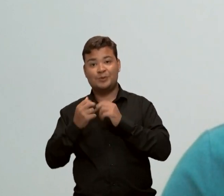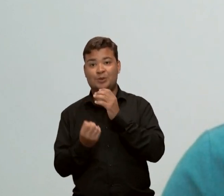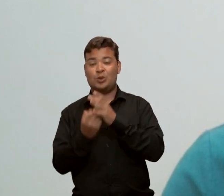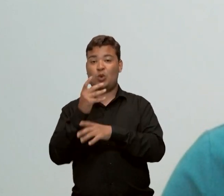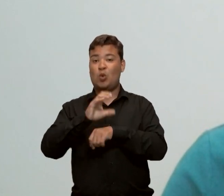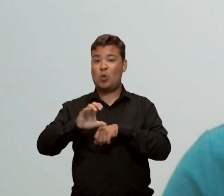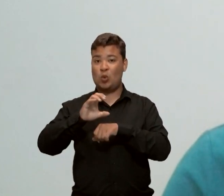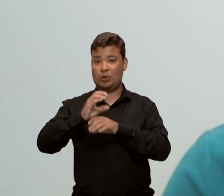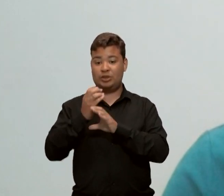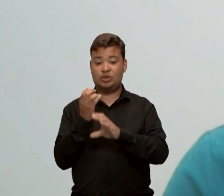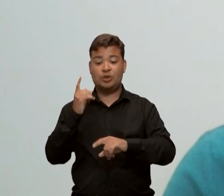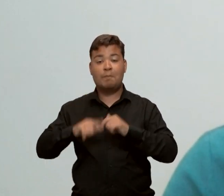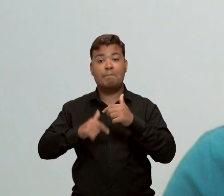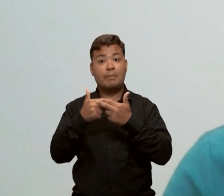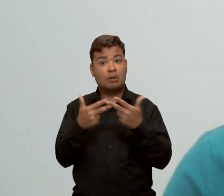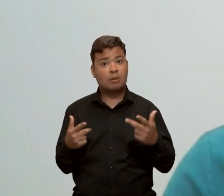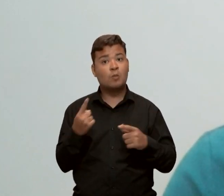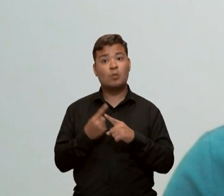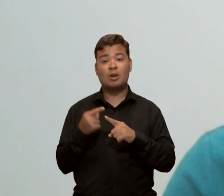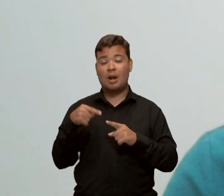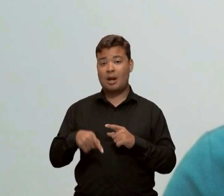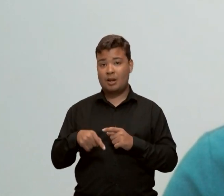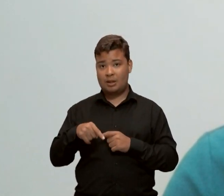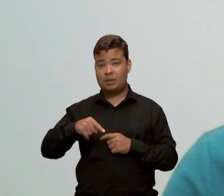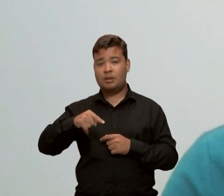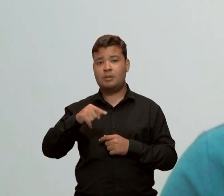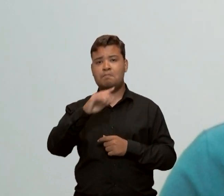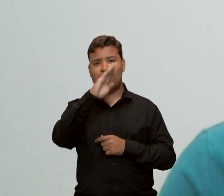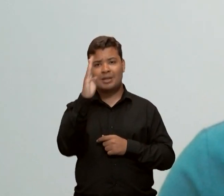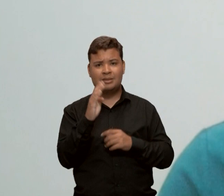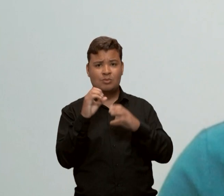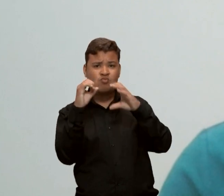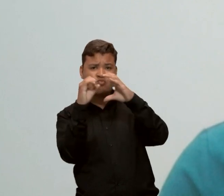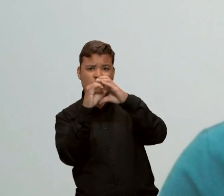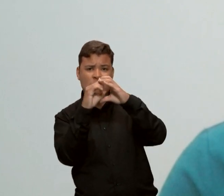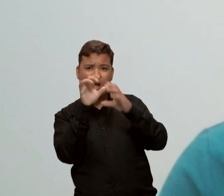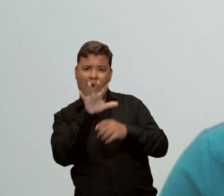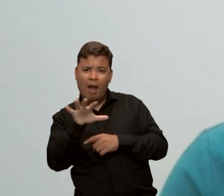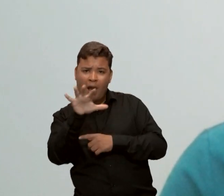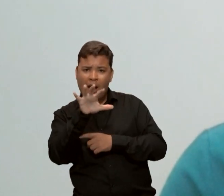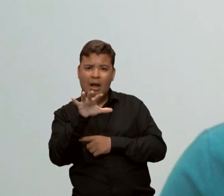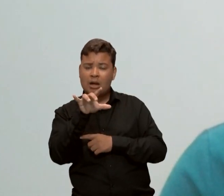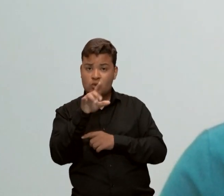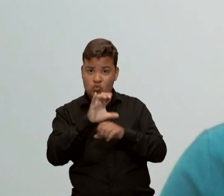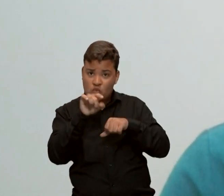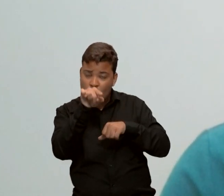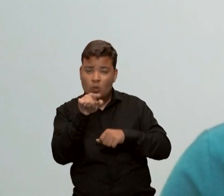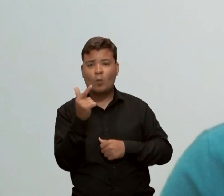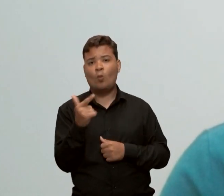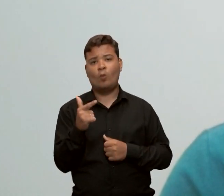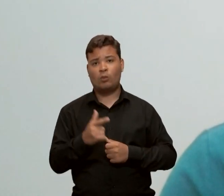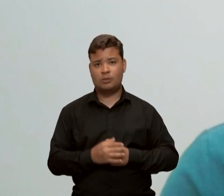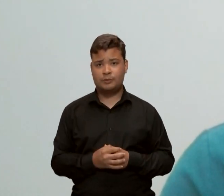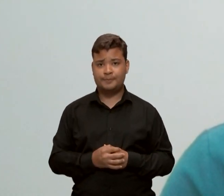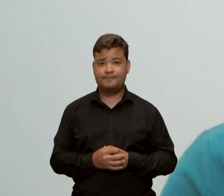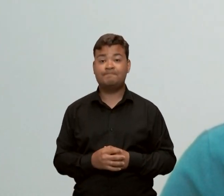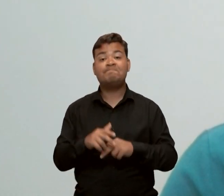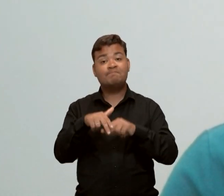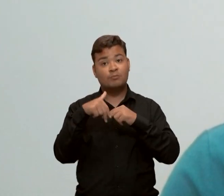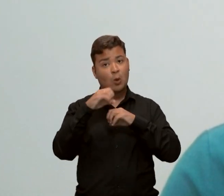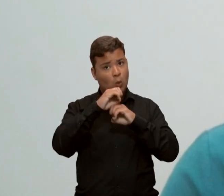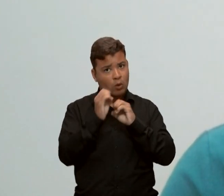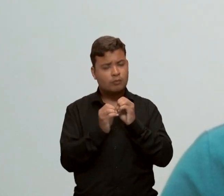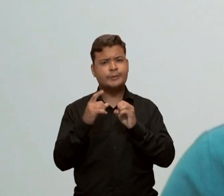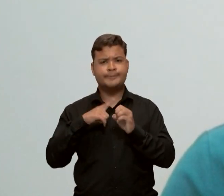até então não existia na região centro-oeste do país. Então, a UFG, como o compromisso que ela